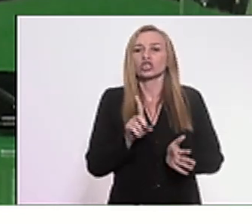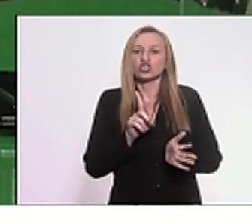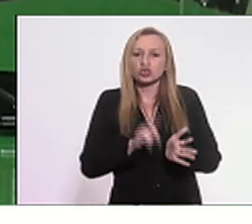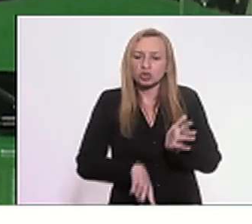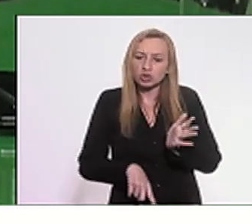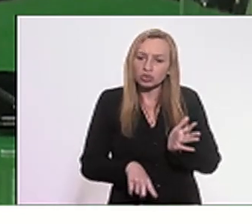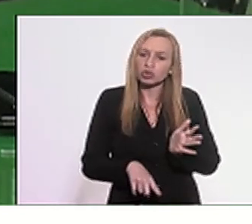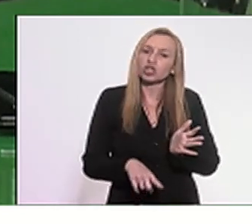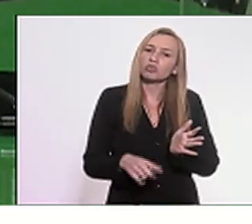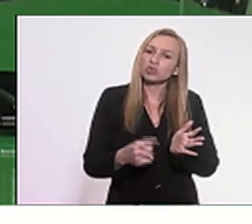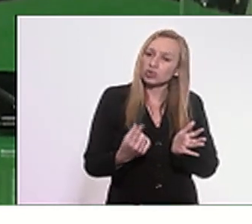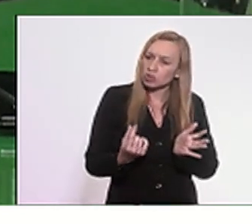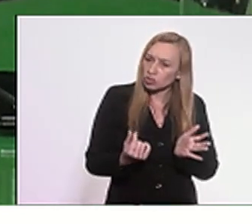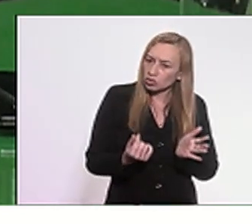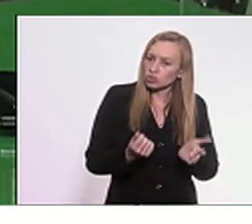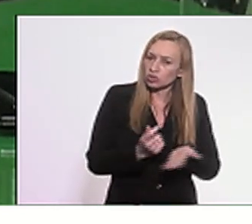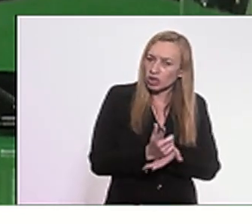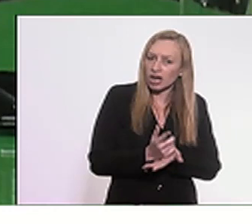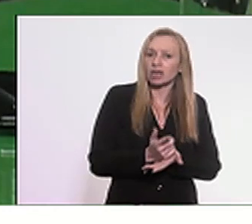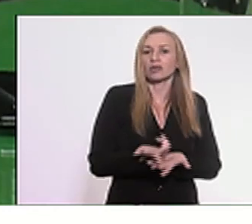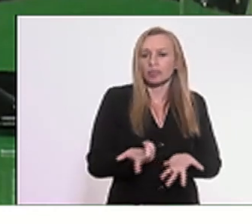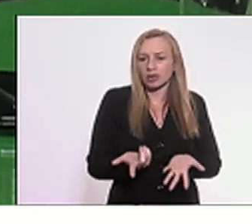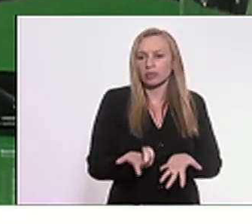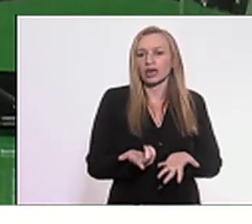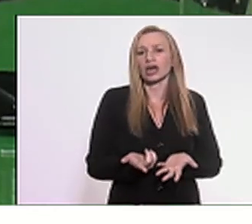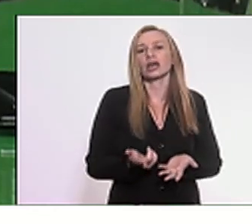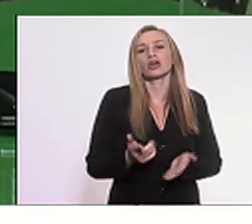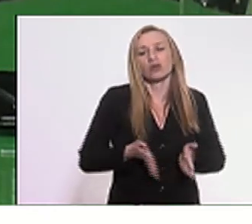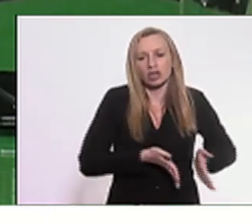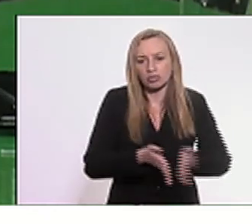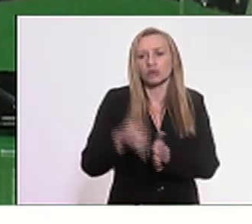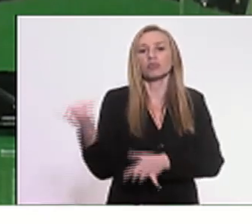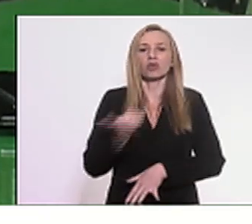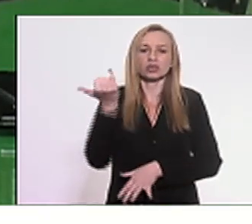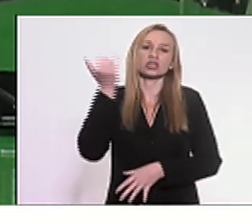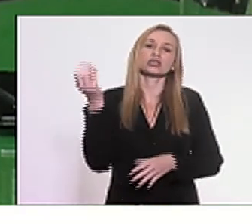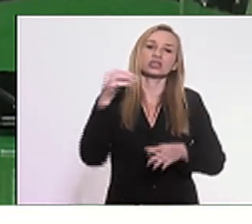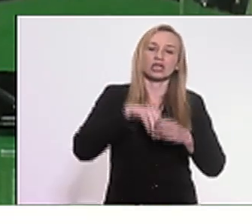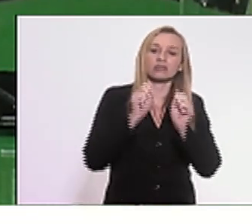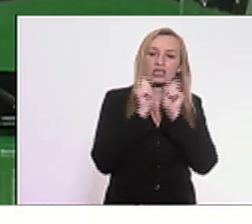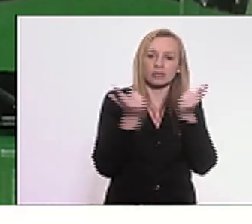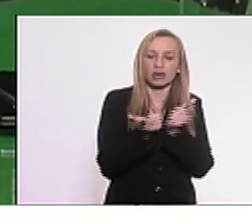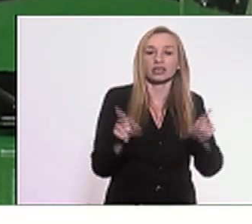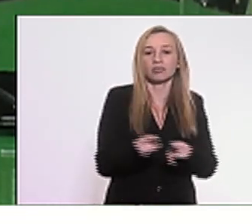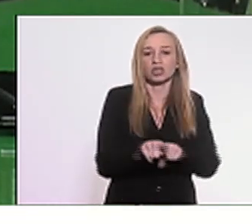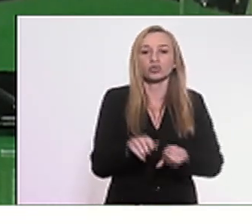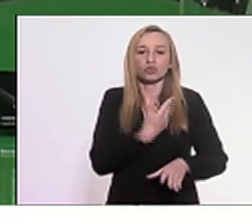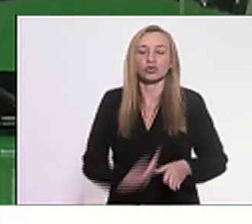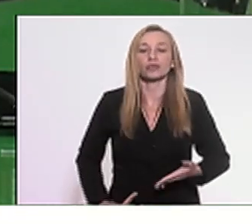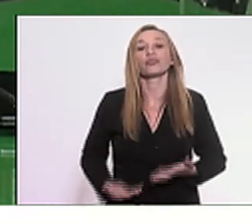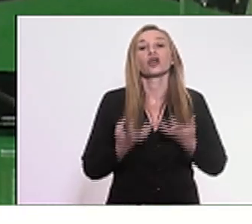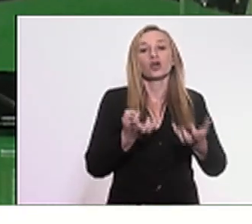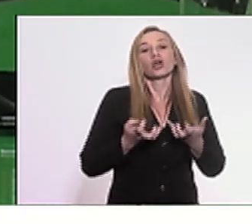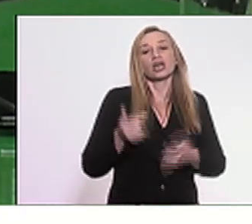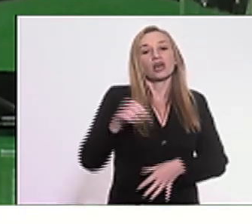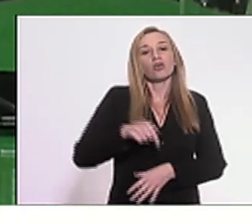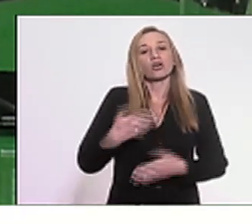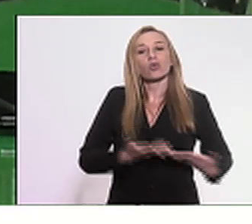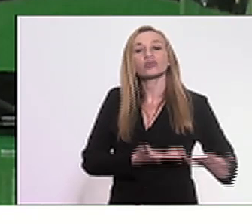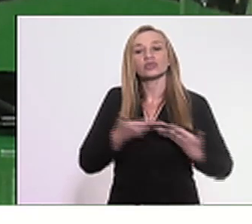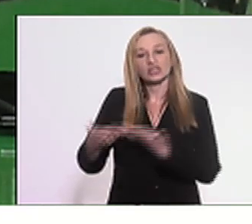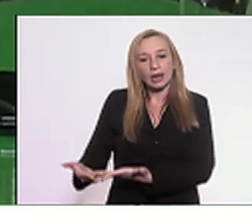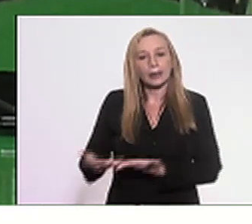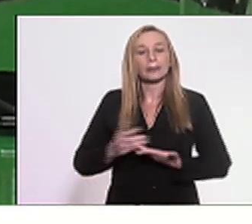esse custo e eu acho que é um caminho importante para a gente tomar aqui na Assembleia e dentro do governo. Eu quero agora